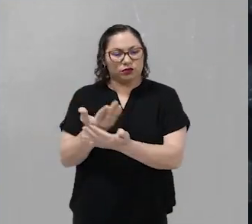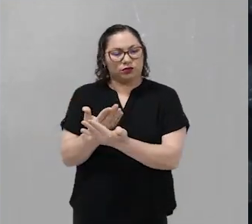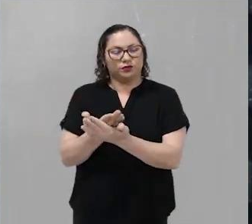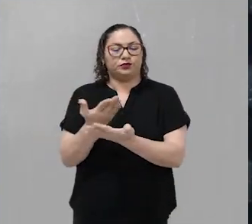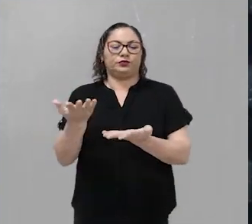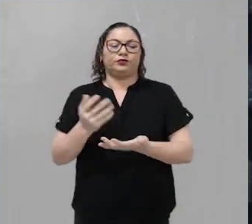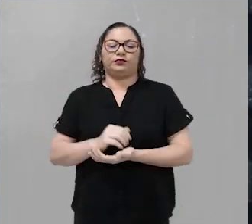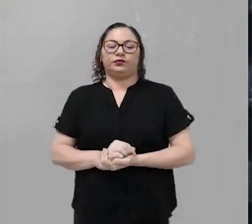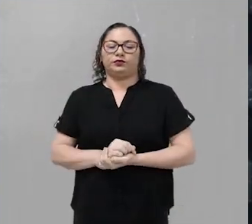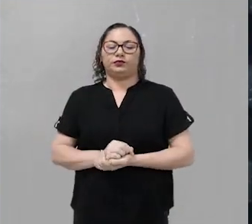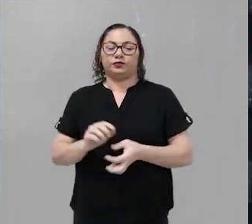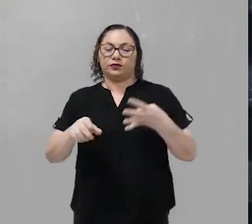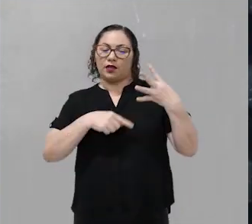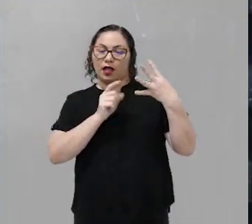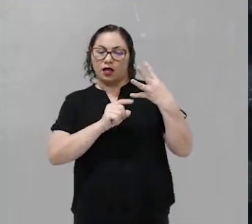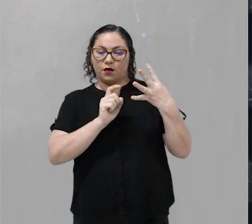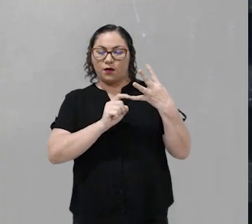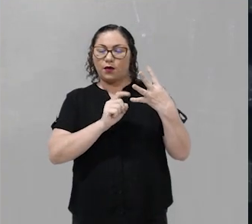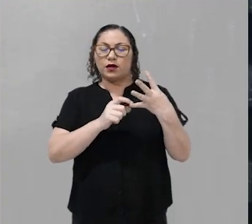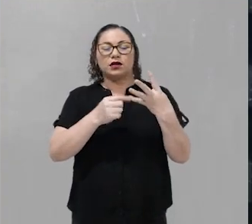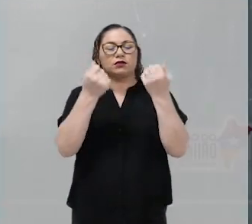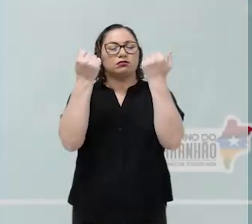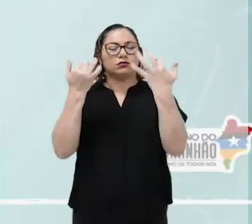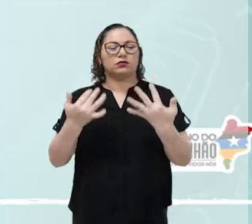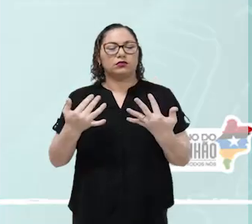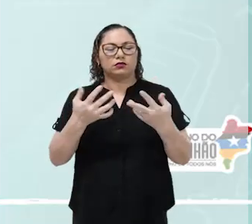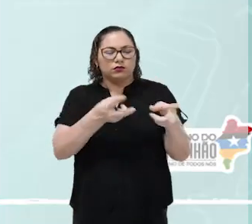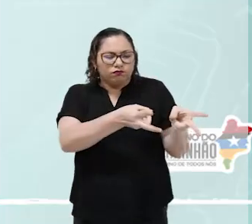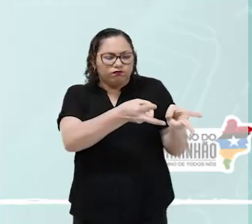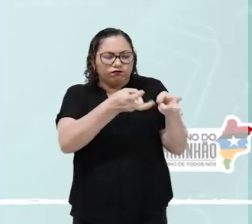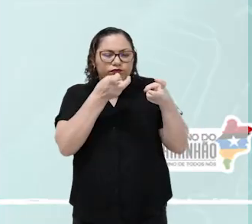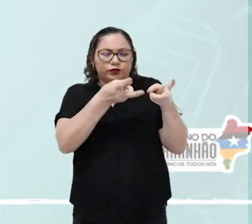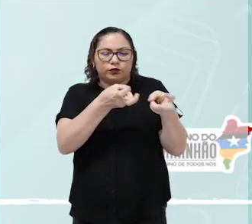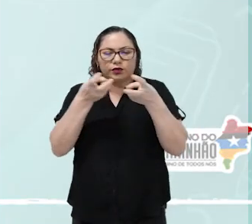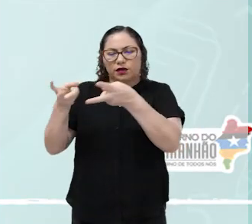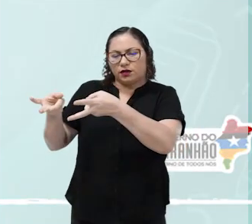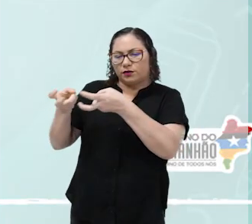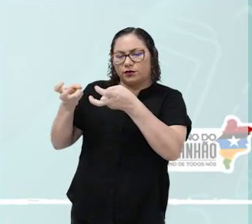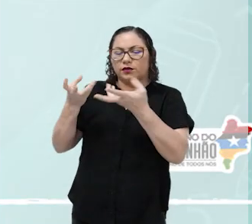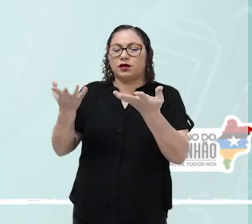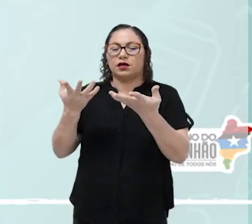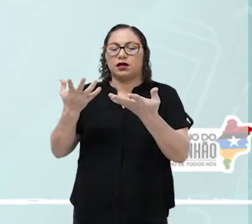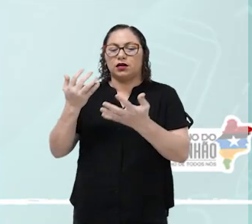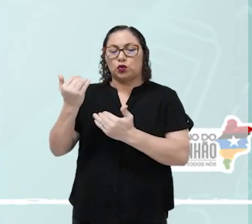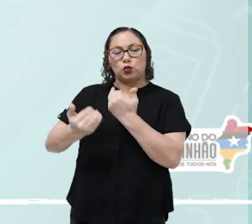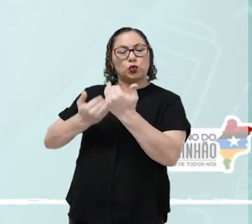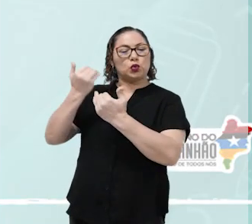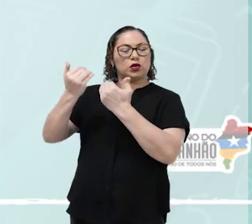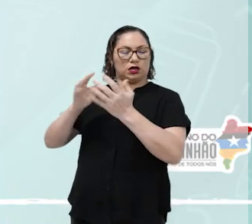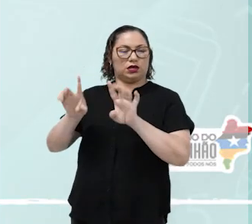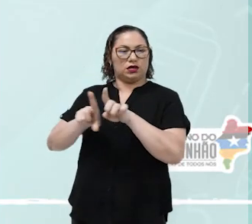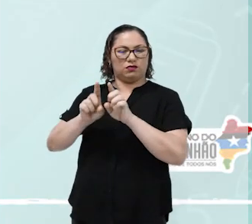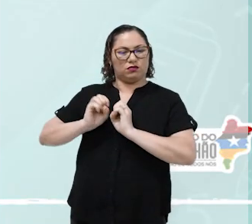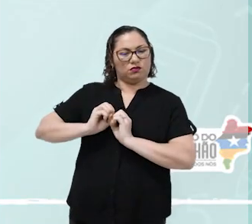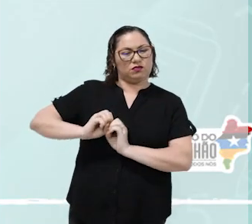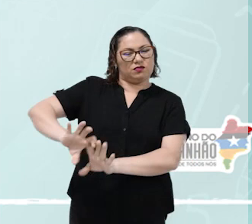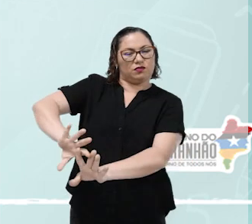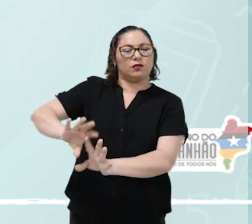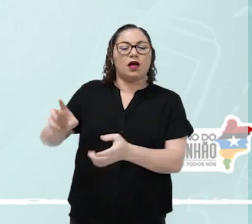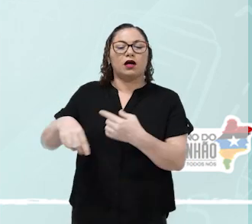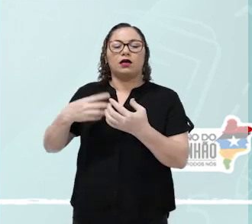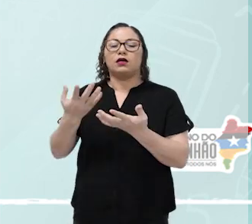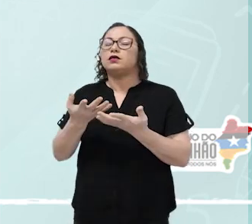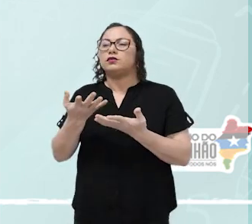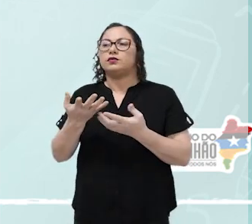próximo tópico. Vamos falar sobre fatores atrativos e também repulsivos do crescimento urbano. Deixa eu ver se